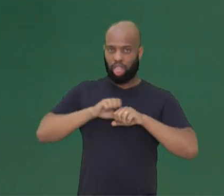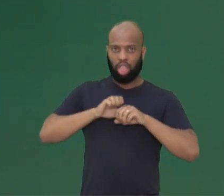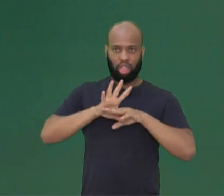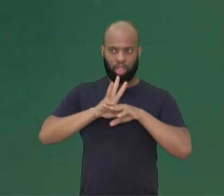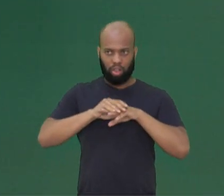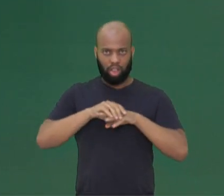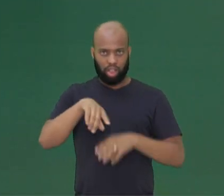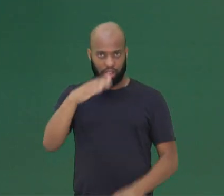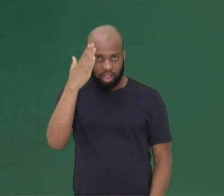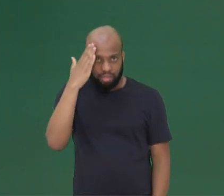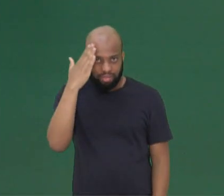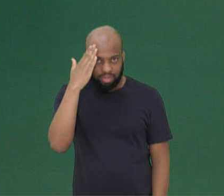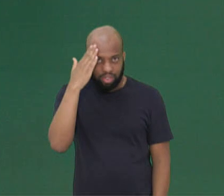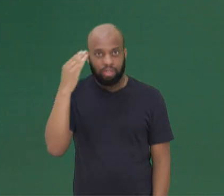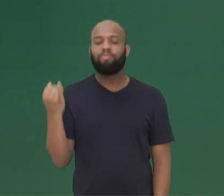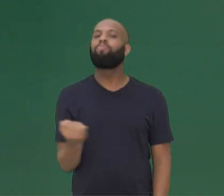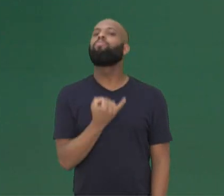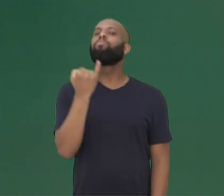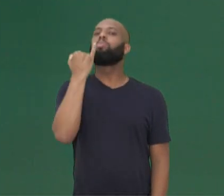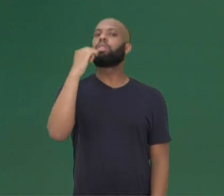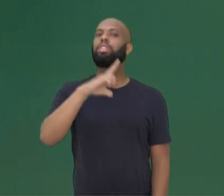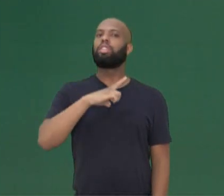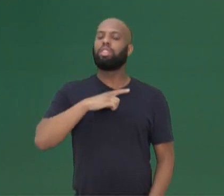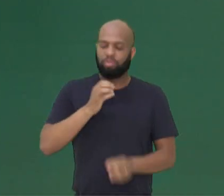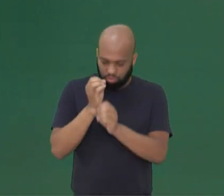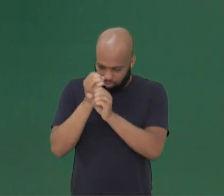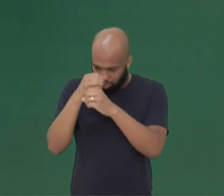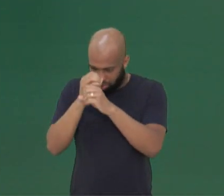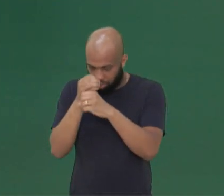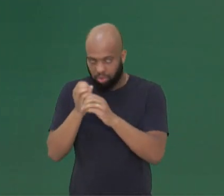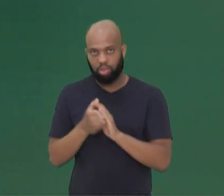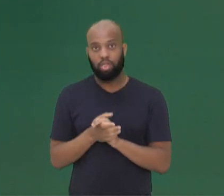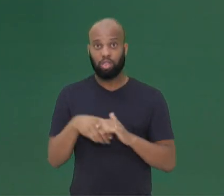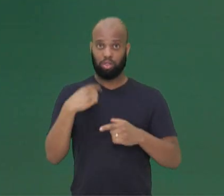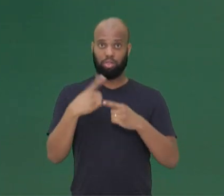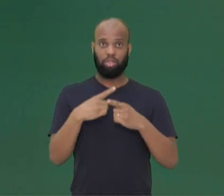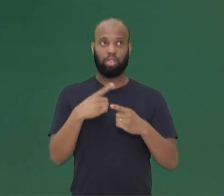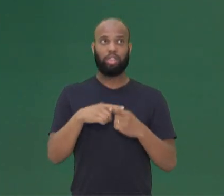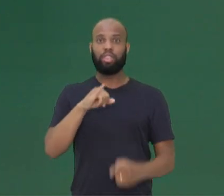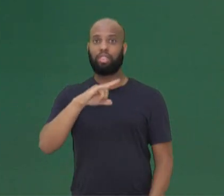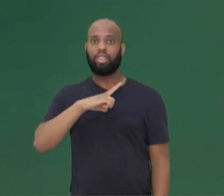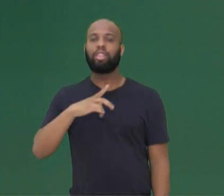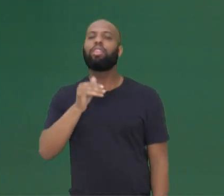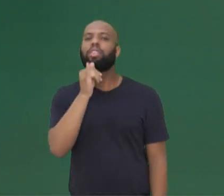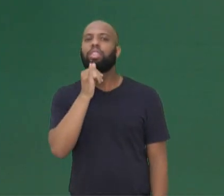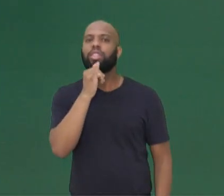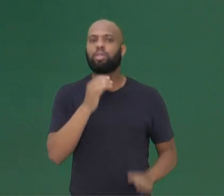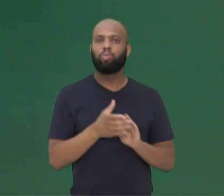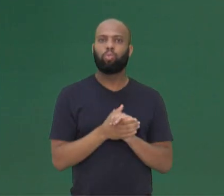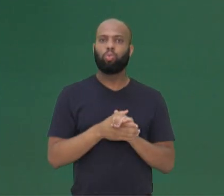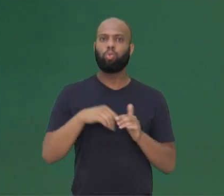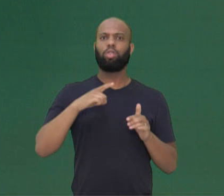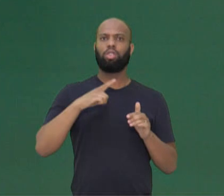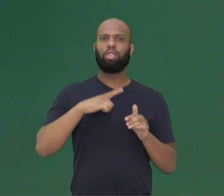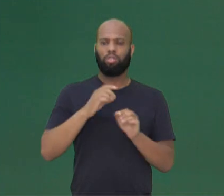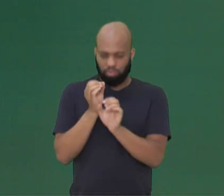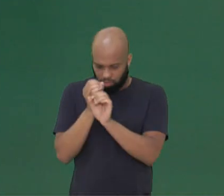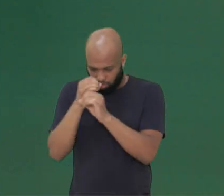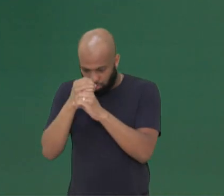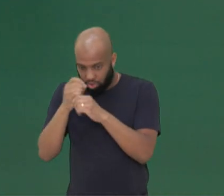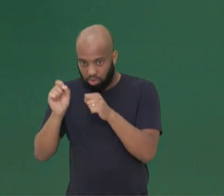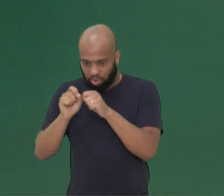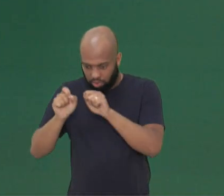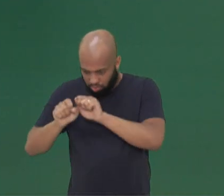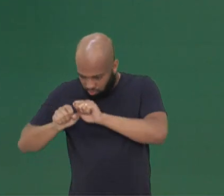Então, olha a importância do instrumento microscópio. Se eu tenho um dispositivo, eu tenho um instrumento que amplia